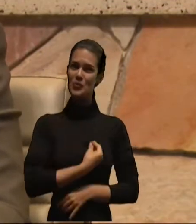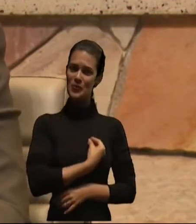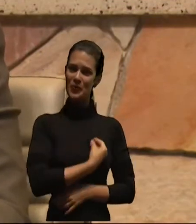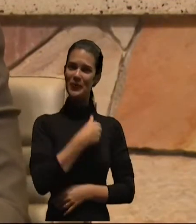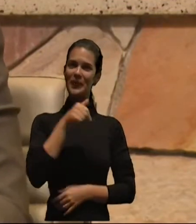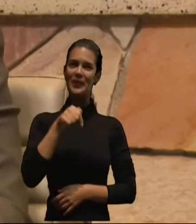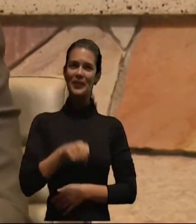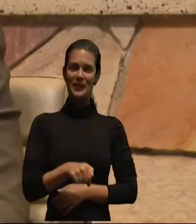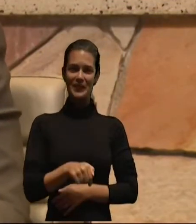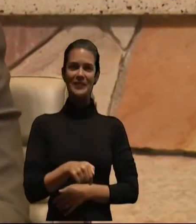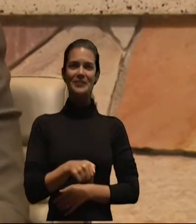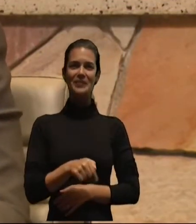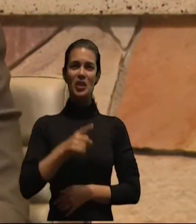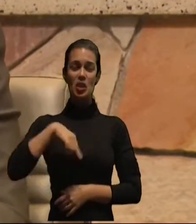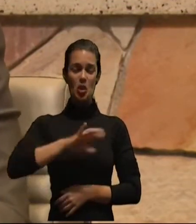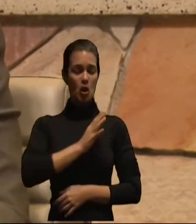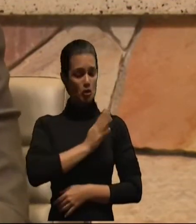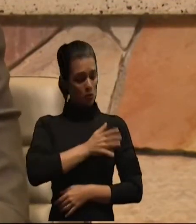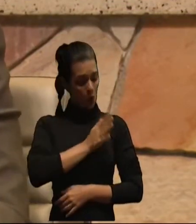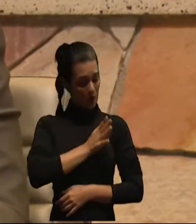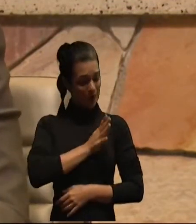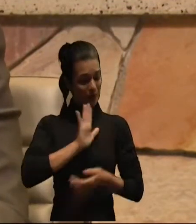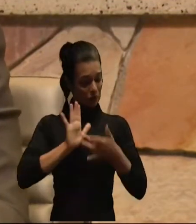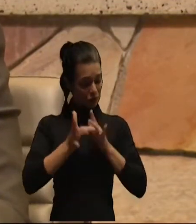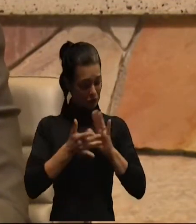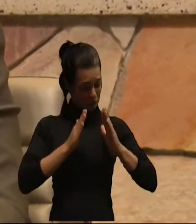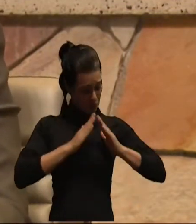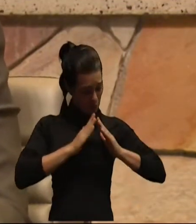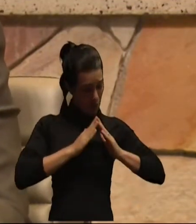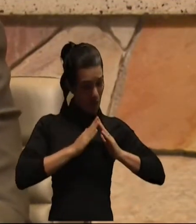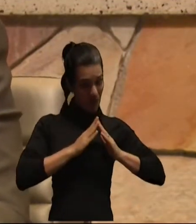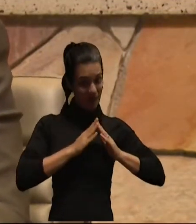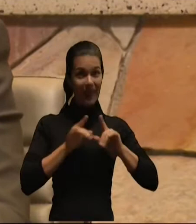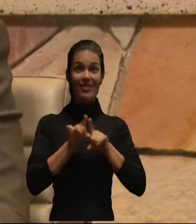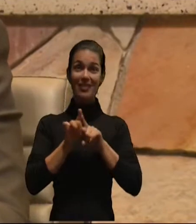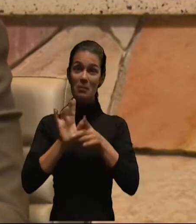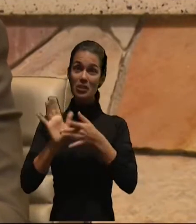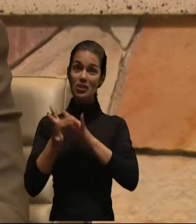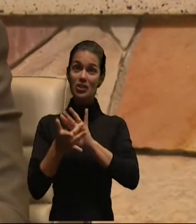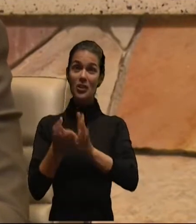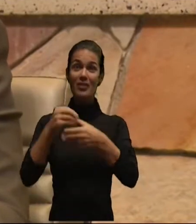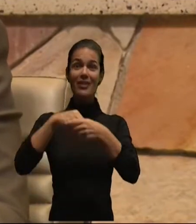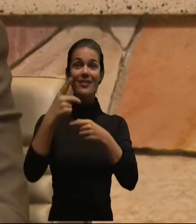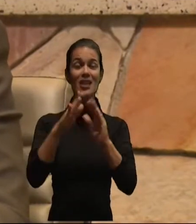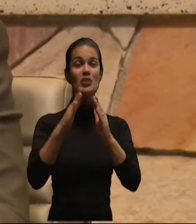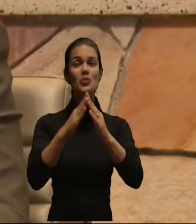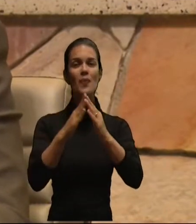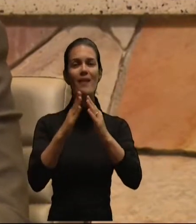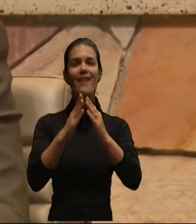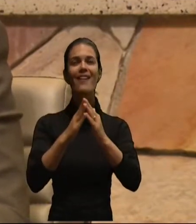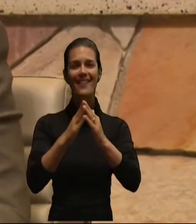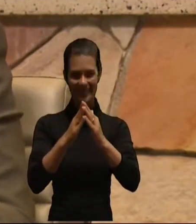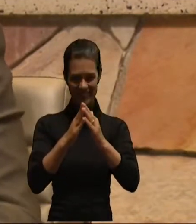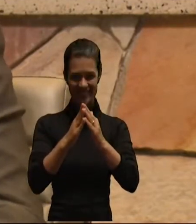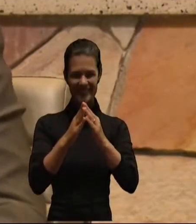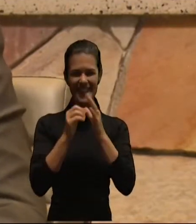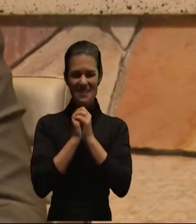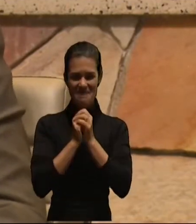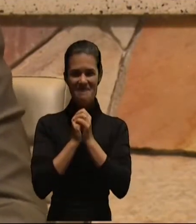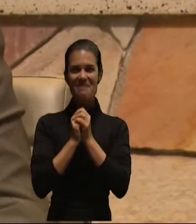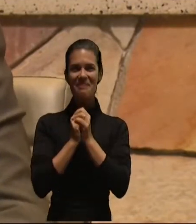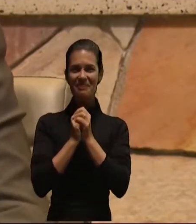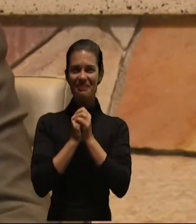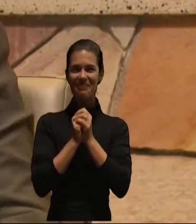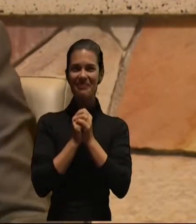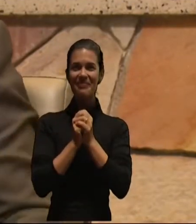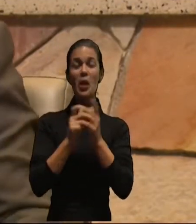em nosso coração, está aí na sua casa, para neste momento podermos apresentar diante dele em oração as